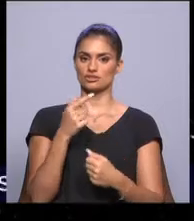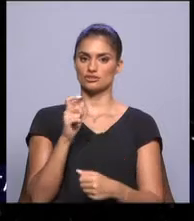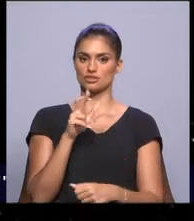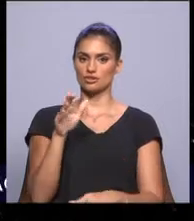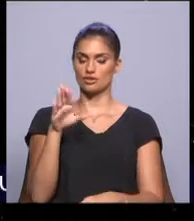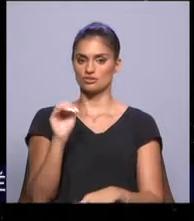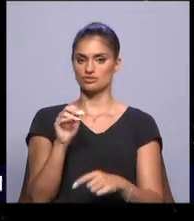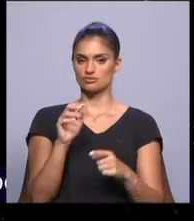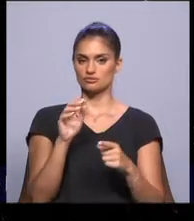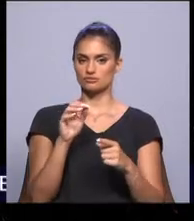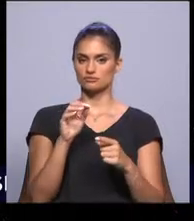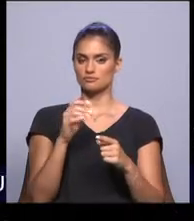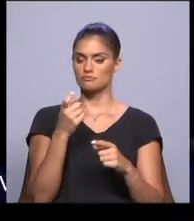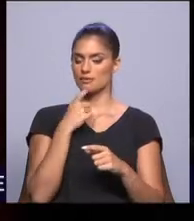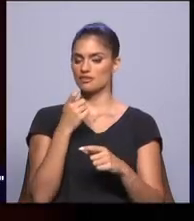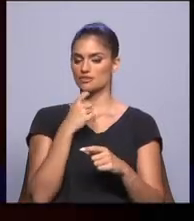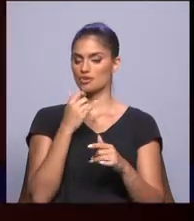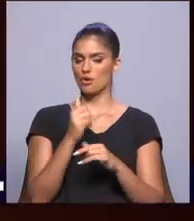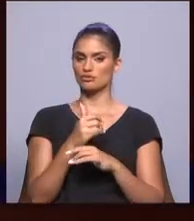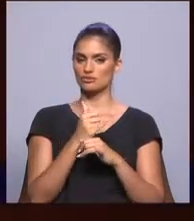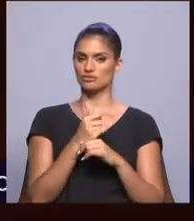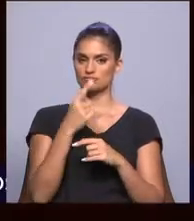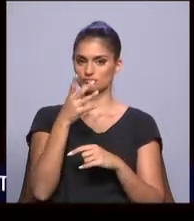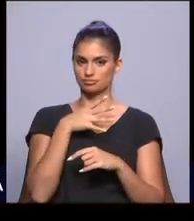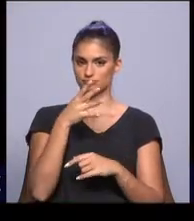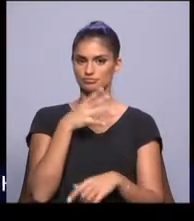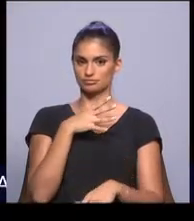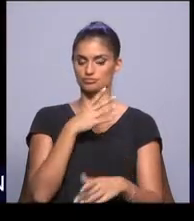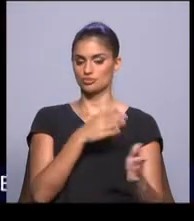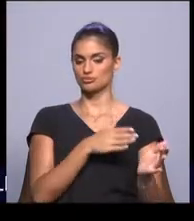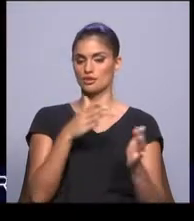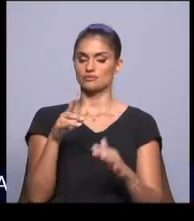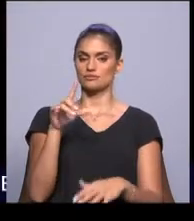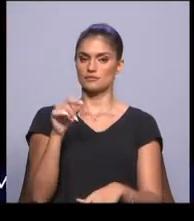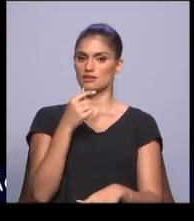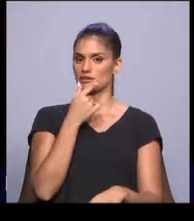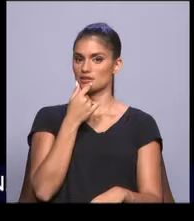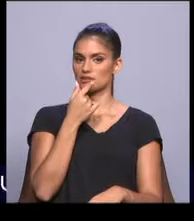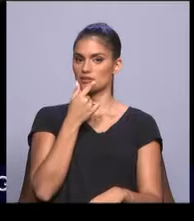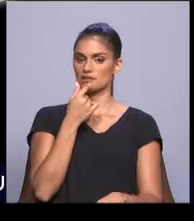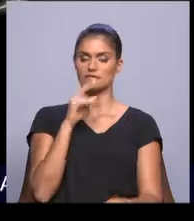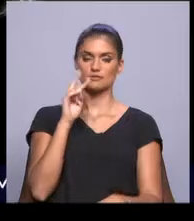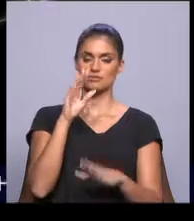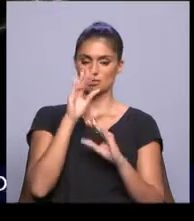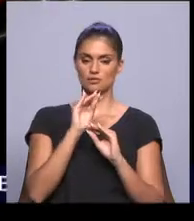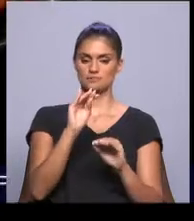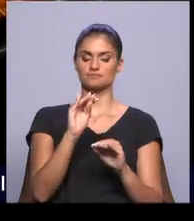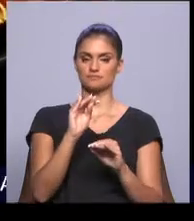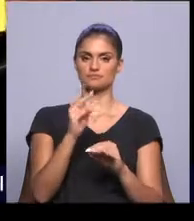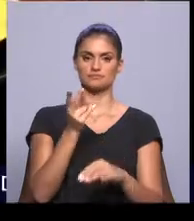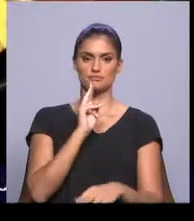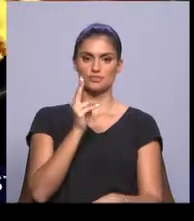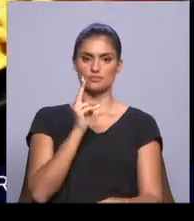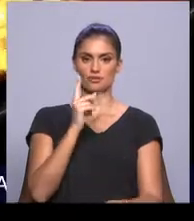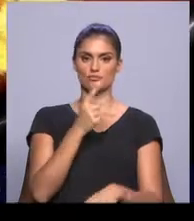outras partículas rochosas, e é isso que nos conta, de facto, este meteorito. Por outro lado, damos um salto à Lua, peço desculpa,